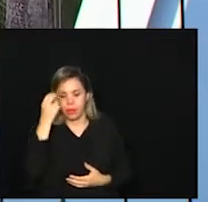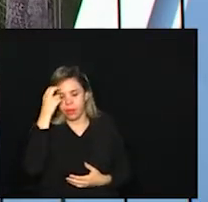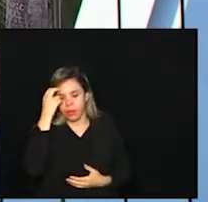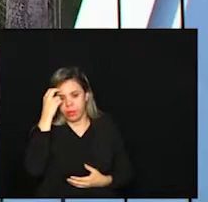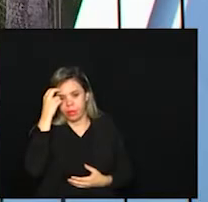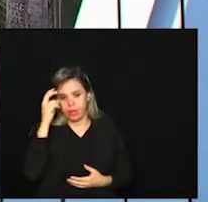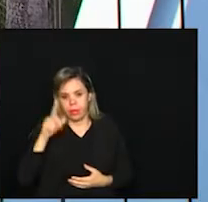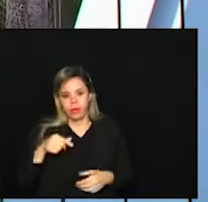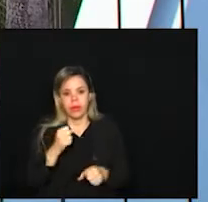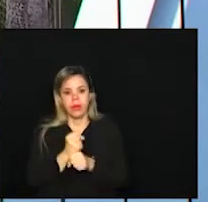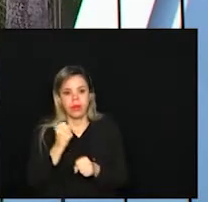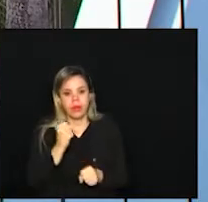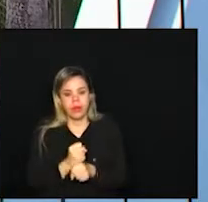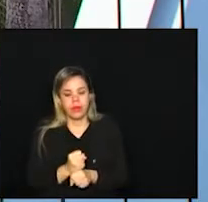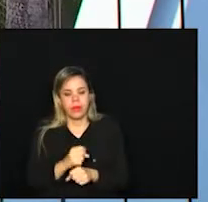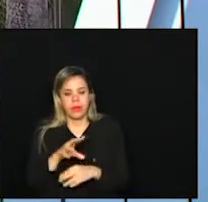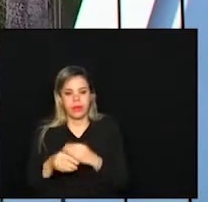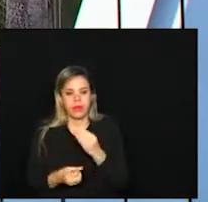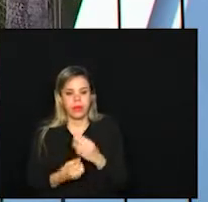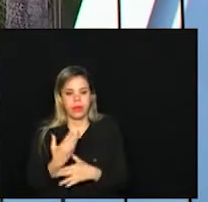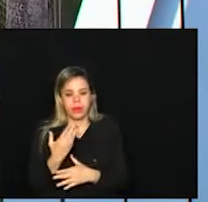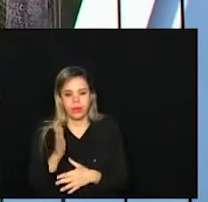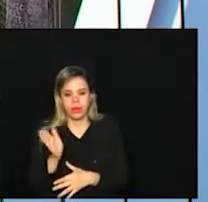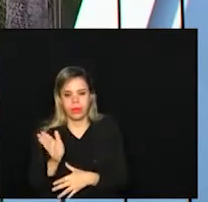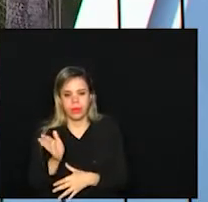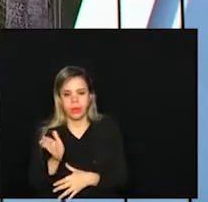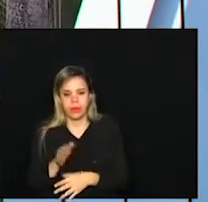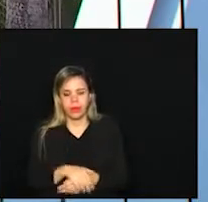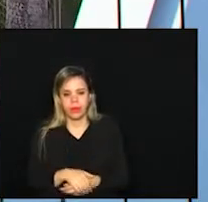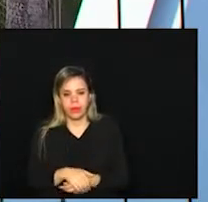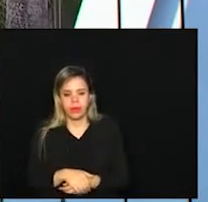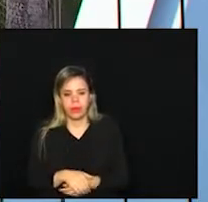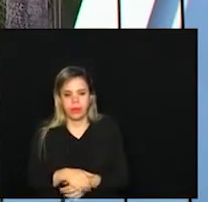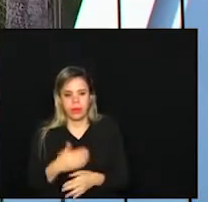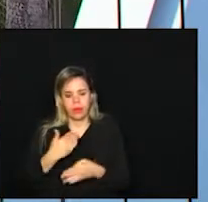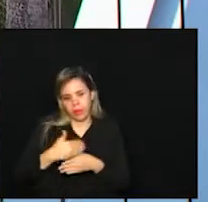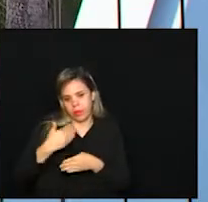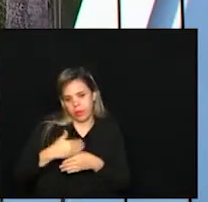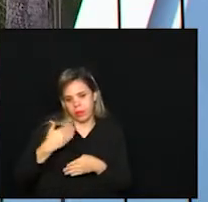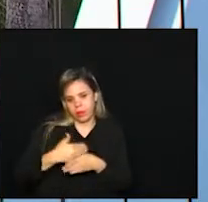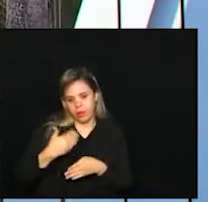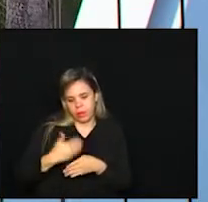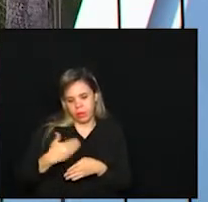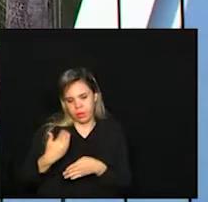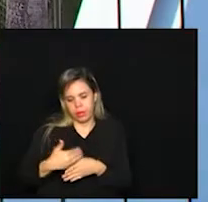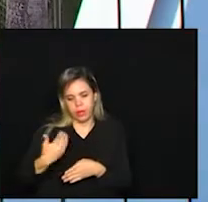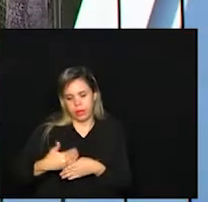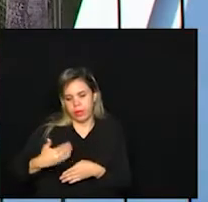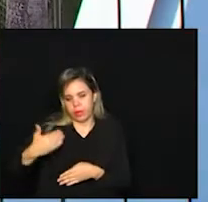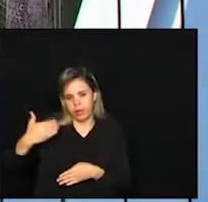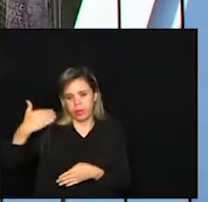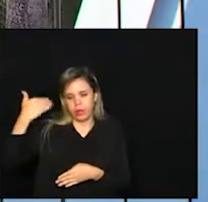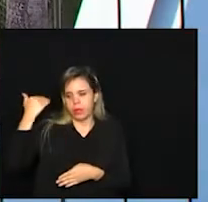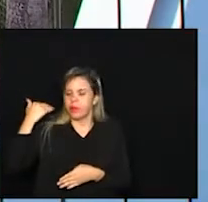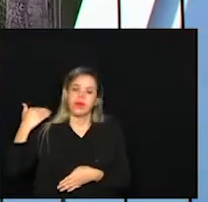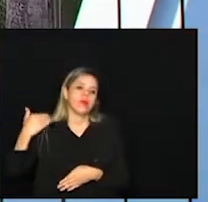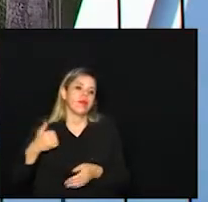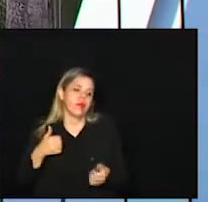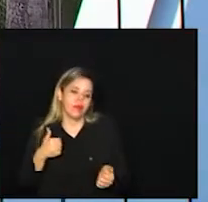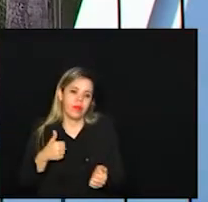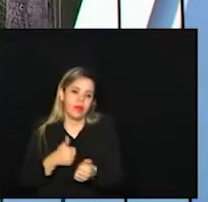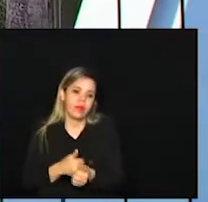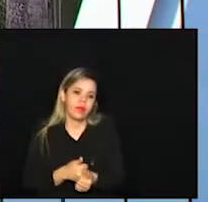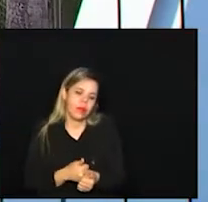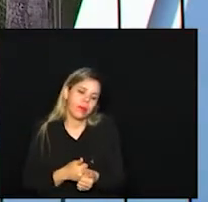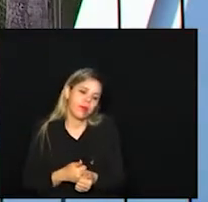Cultura Então dessa obra eu tô atualizado ela já tá com as paredes estão sendo erguidas né e em breve